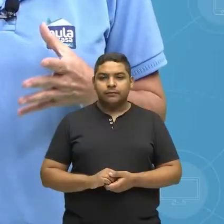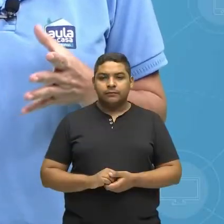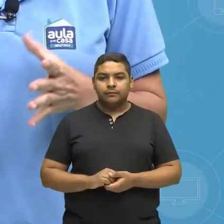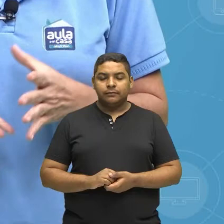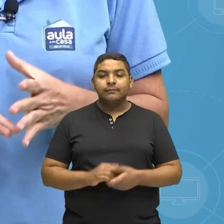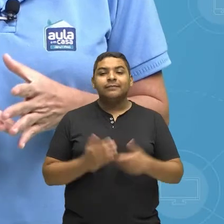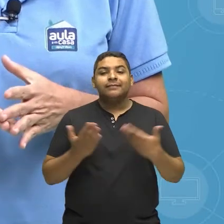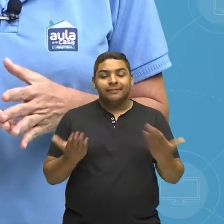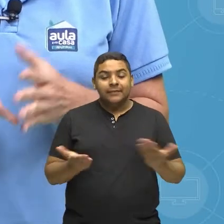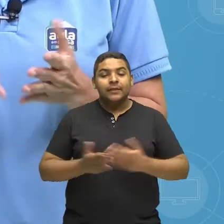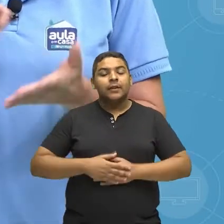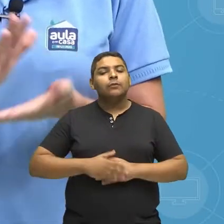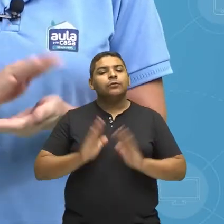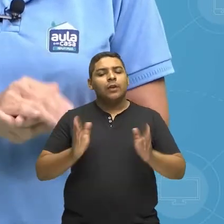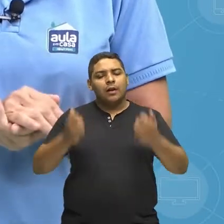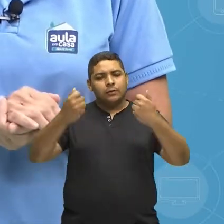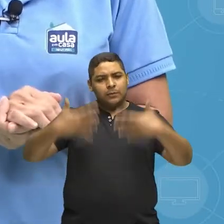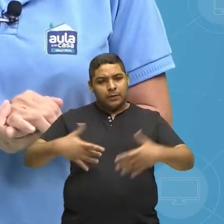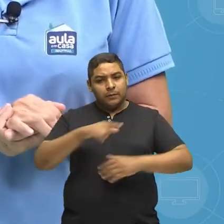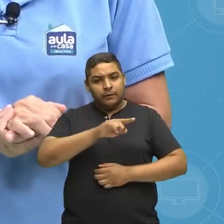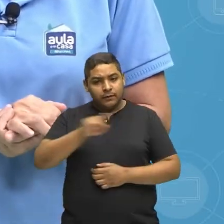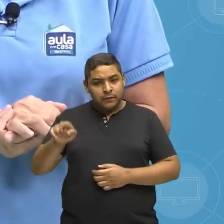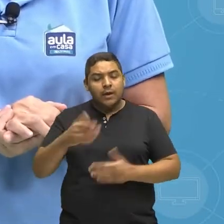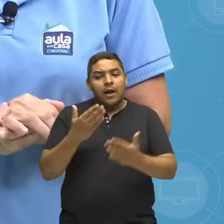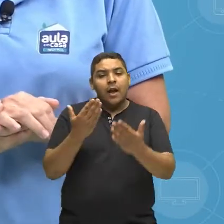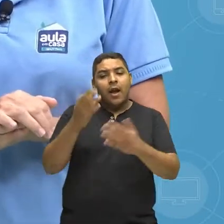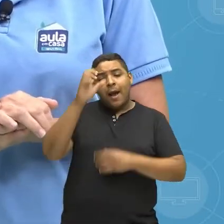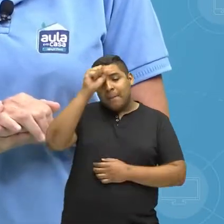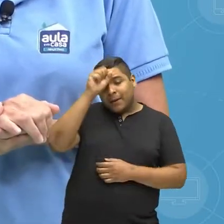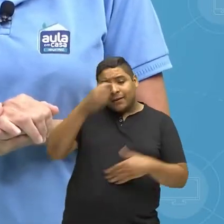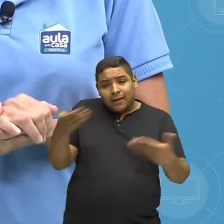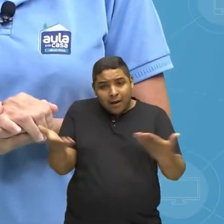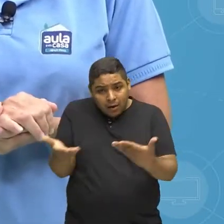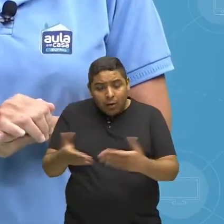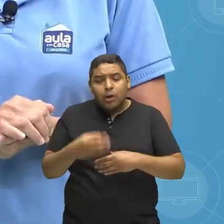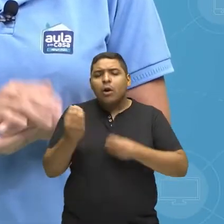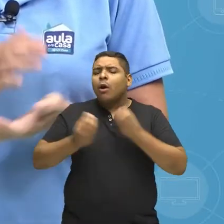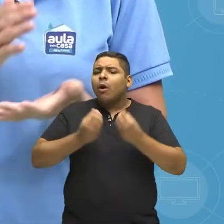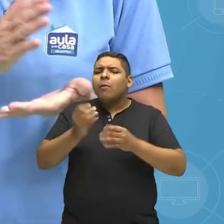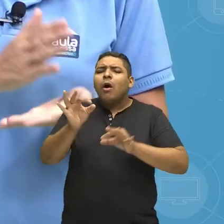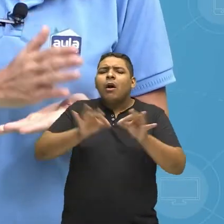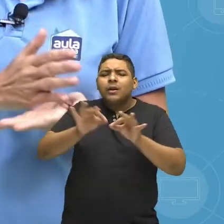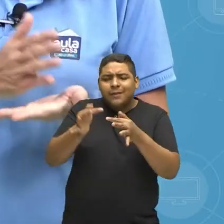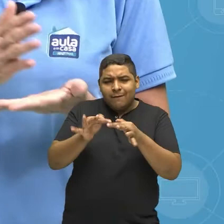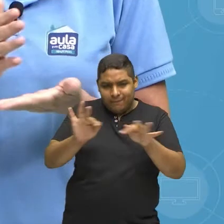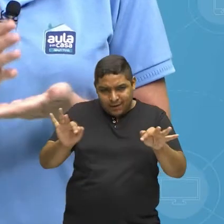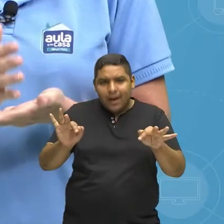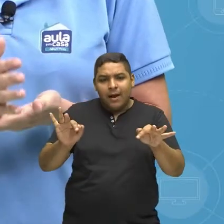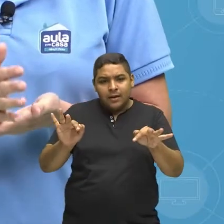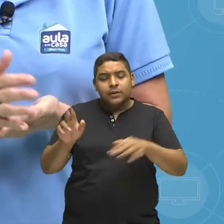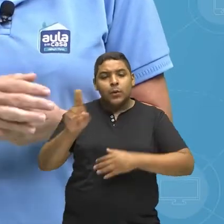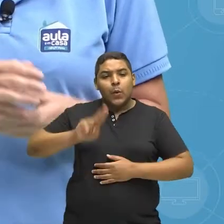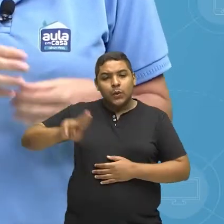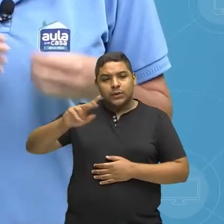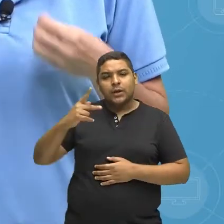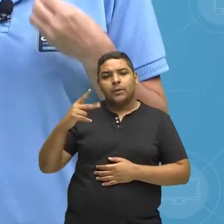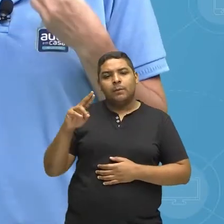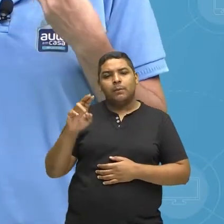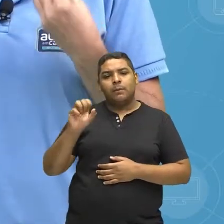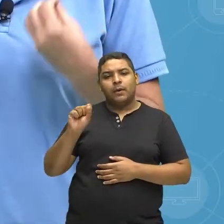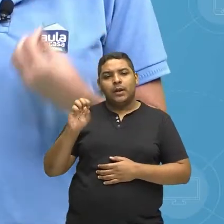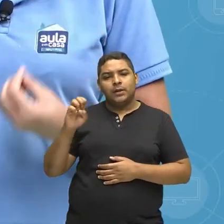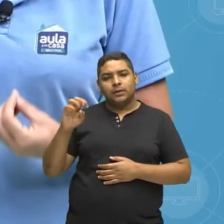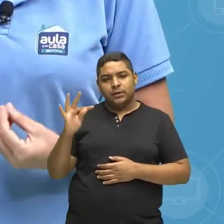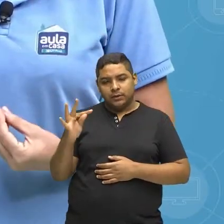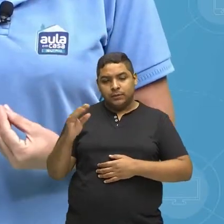Bem, então, como eu falei para vocês, a gente vai aprender agora como a gente forma umas frases com present continuous, que é o presente contínuo. São atividades